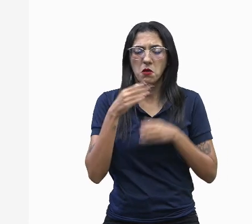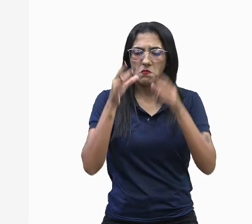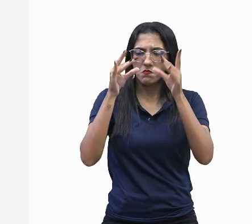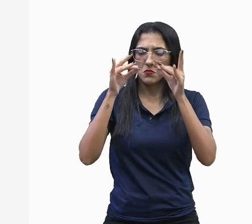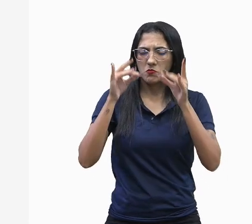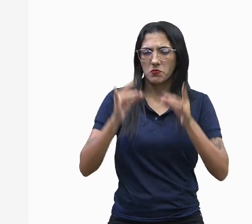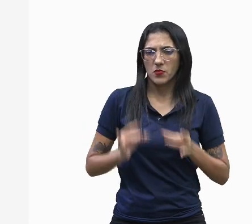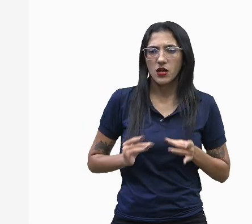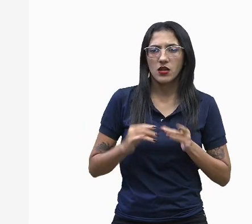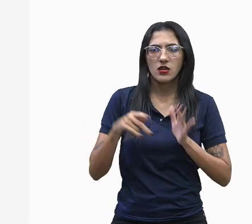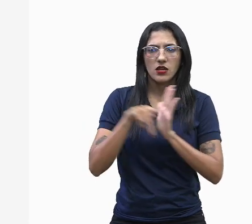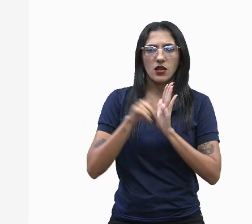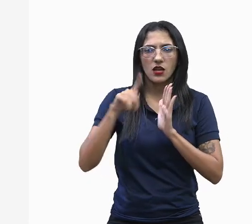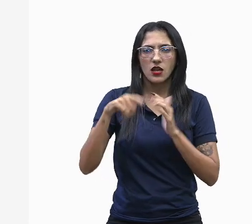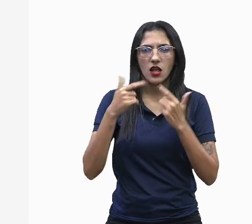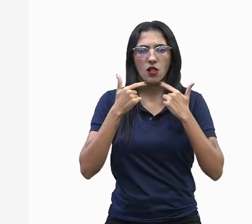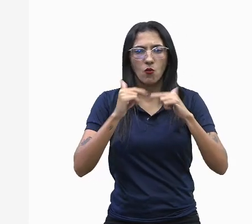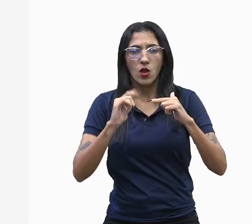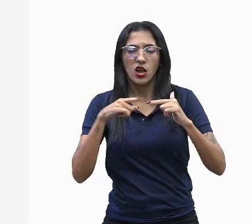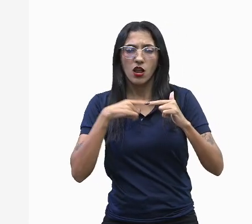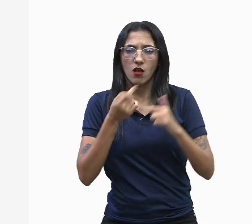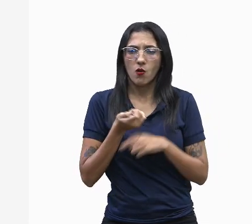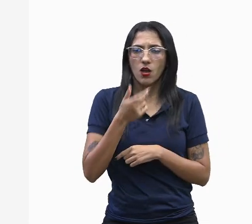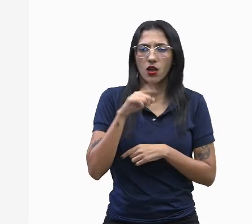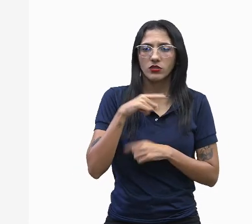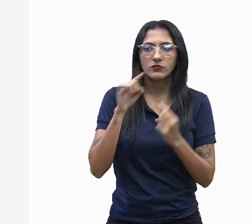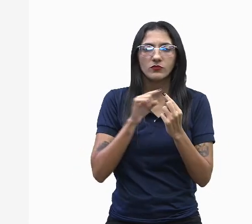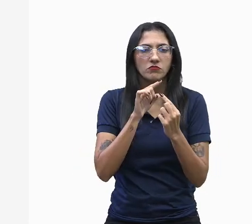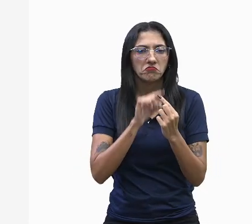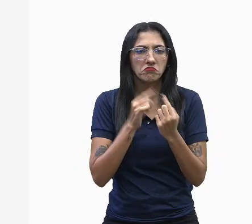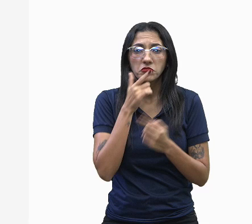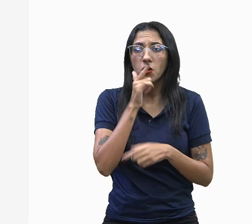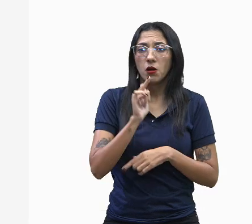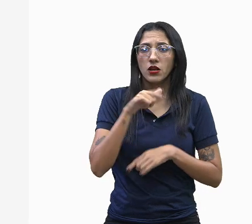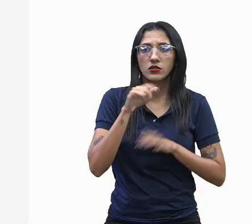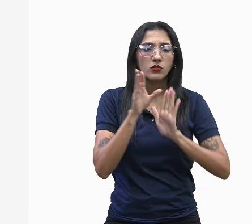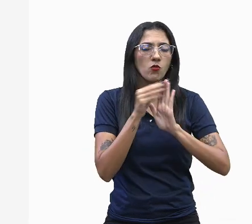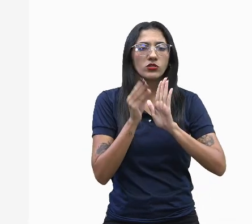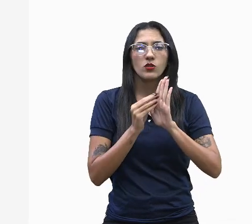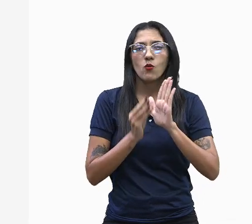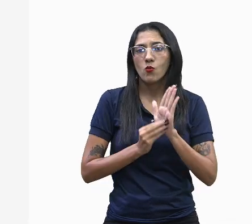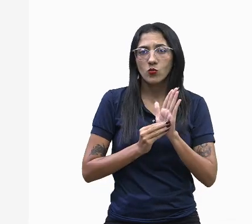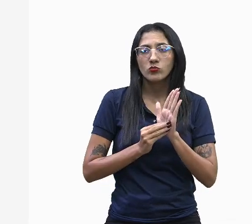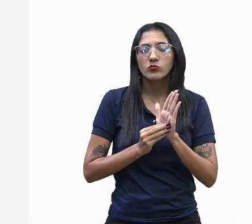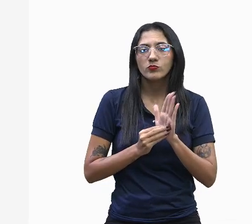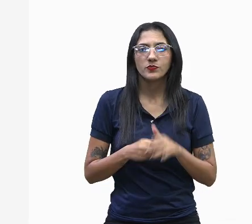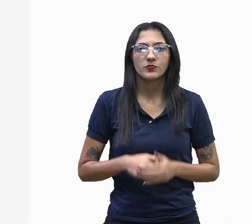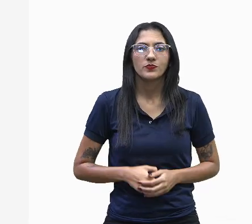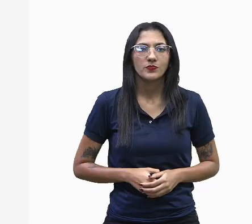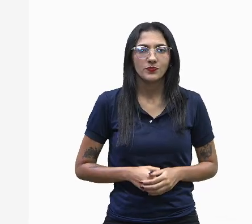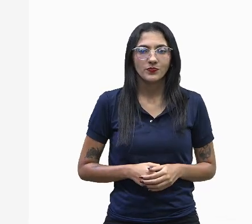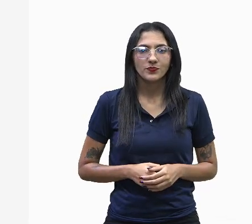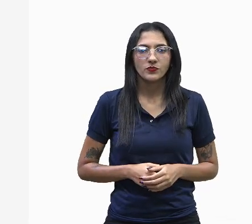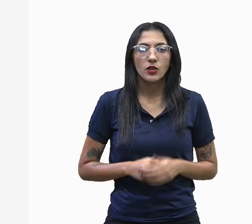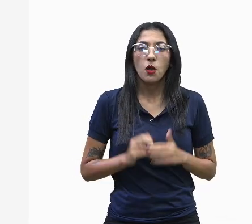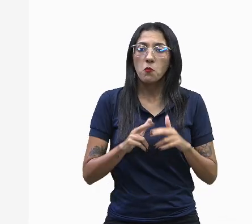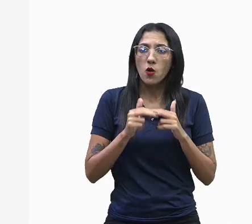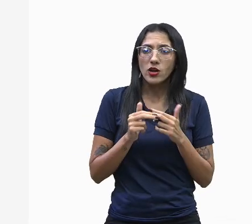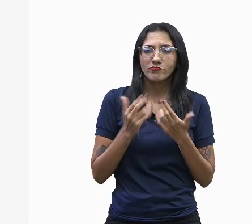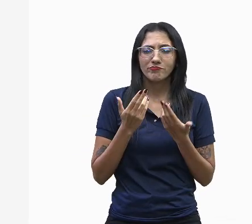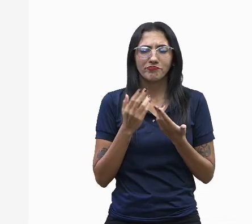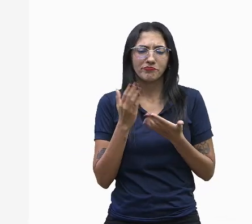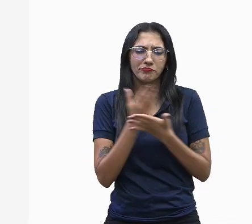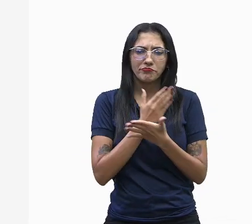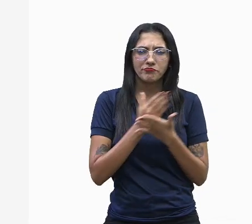a linguagem, mais perto de seus objetivos o conteúdo chegará. É por isso que existem alguns detalhes